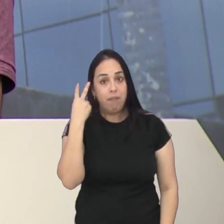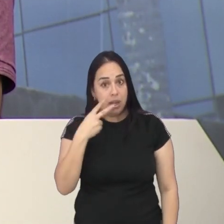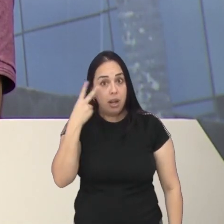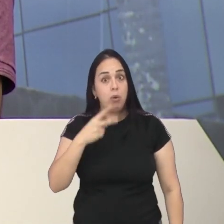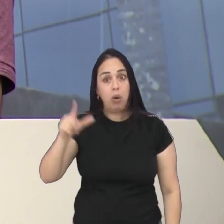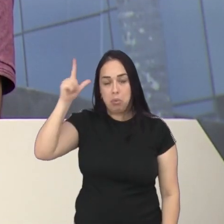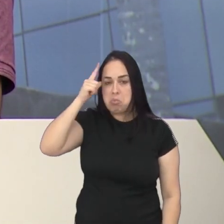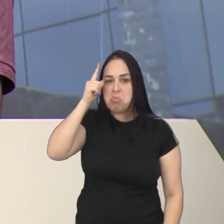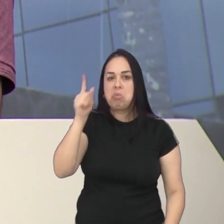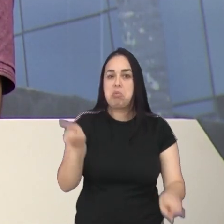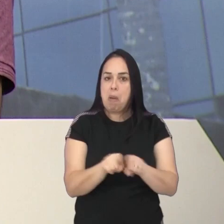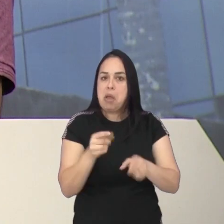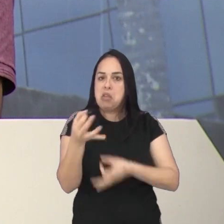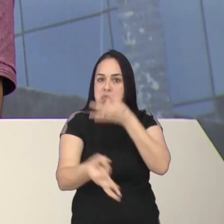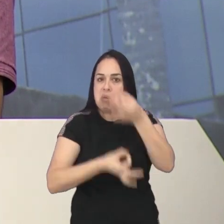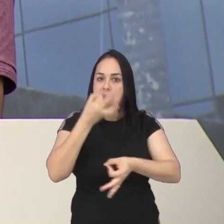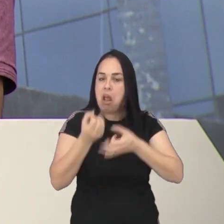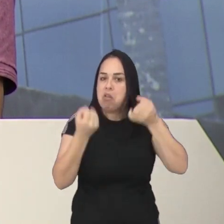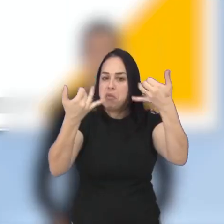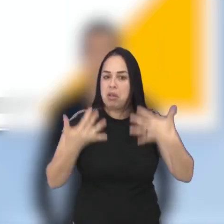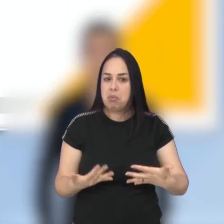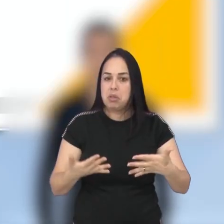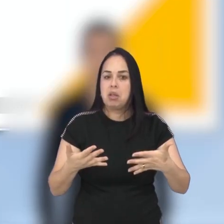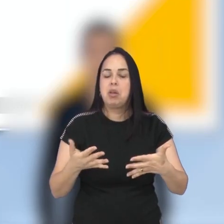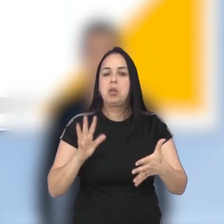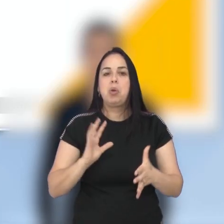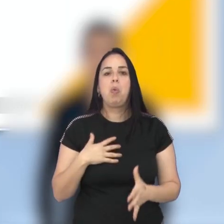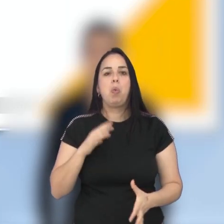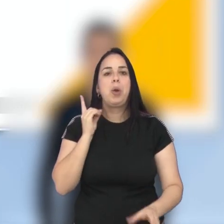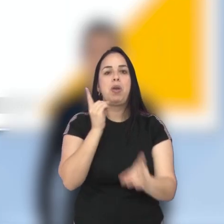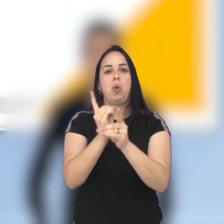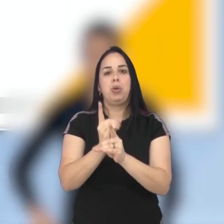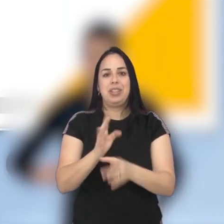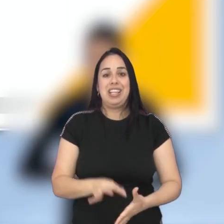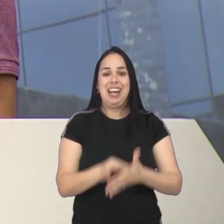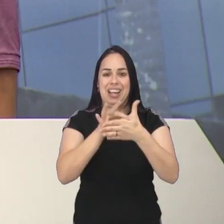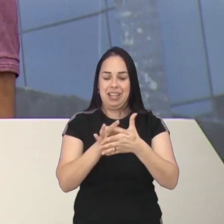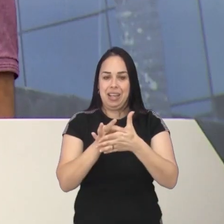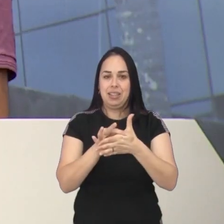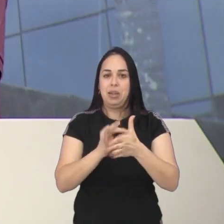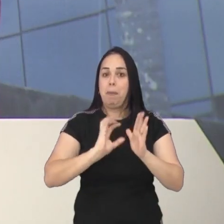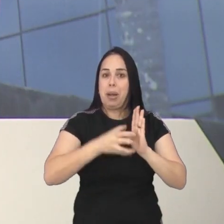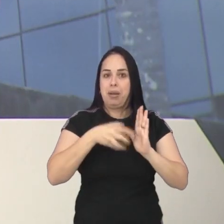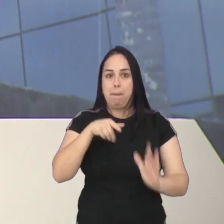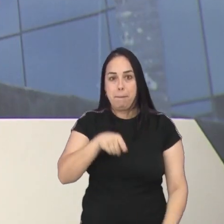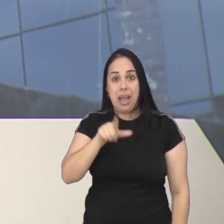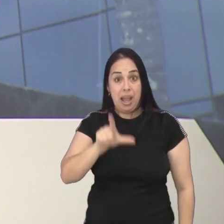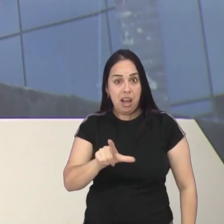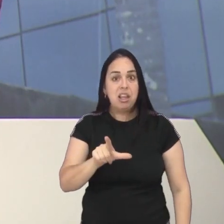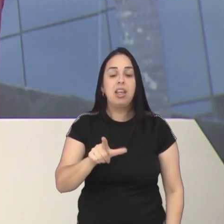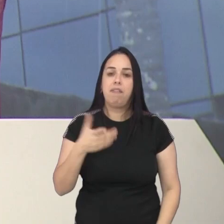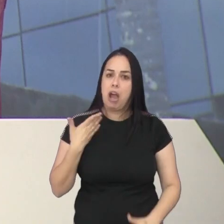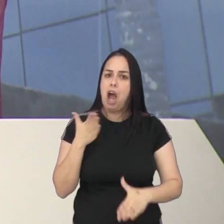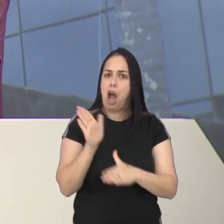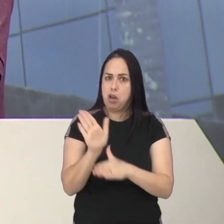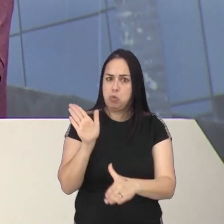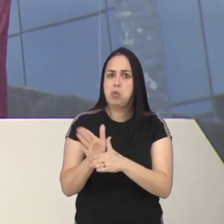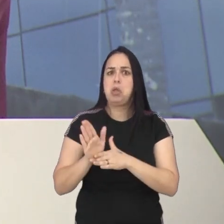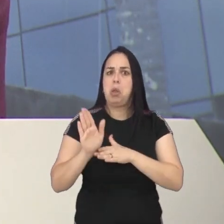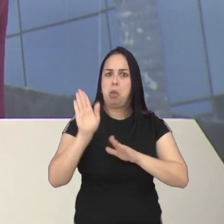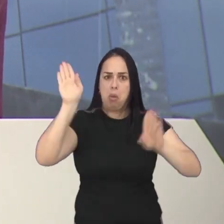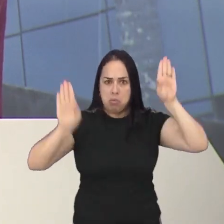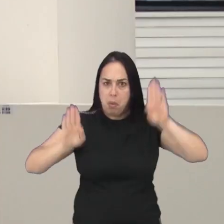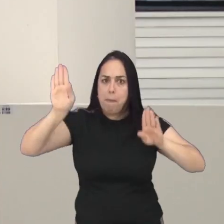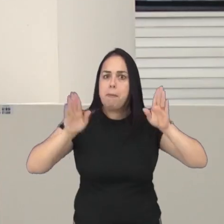tribuna, comentou sobre um encontro de lideranças do Partido Liberal e frisou que o PL terá um papel decisivo nas eleições